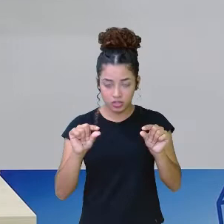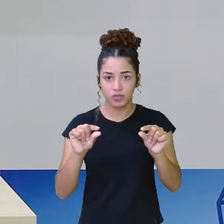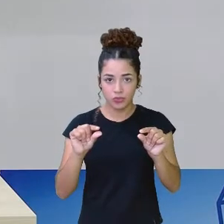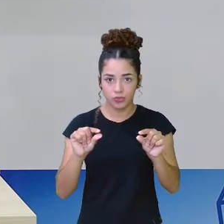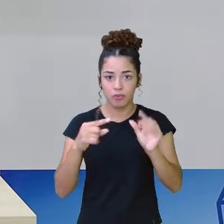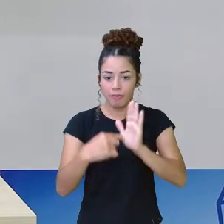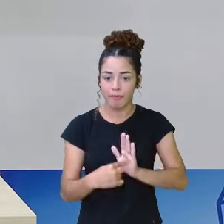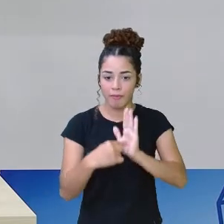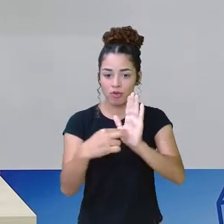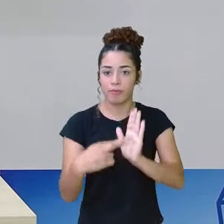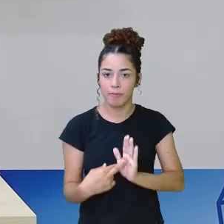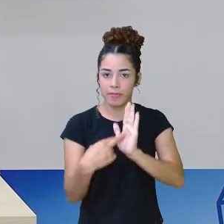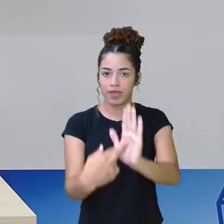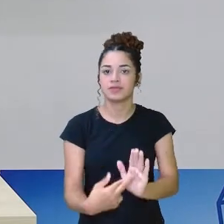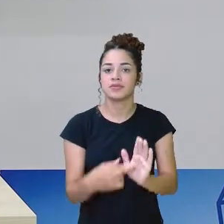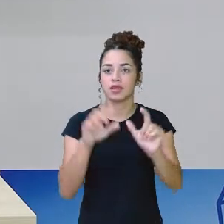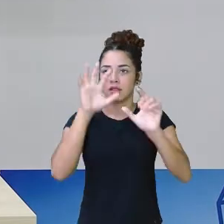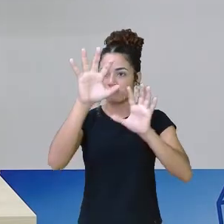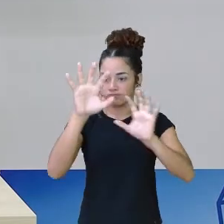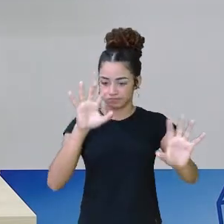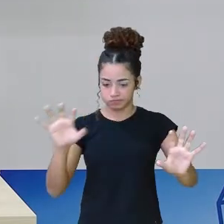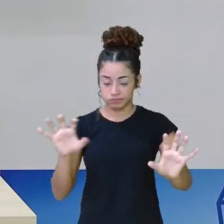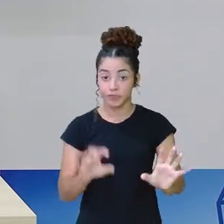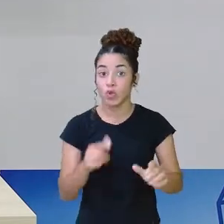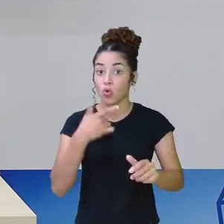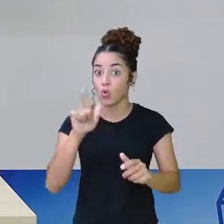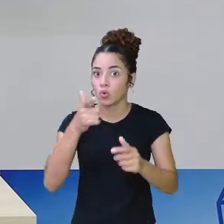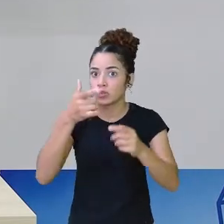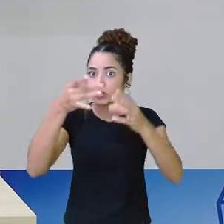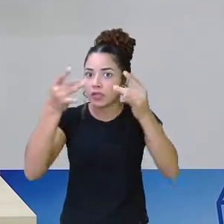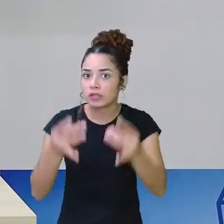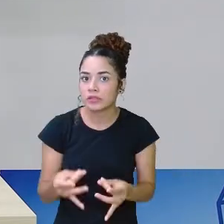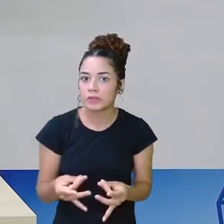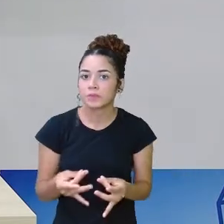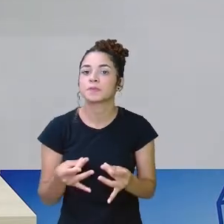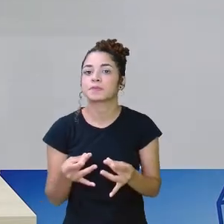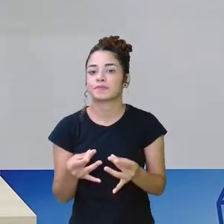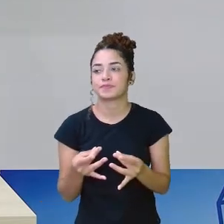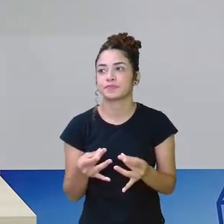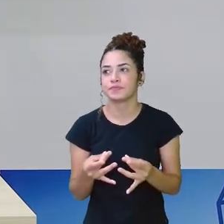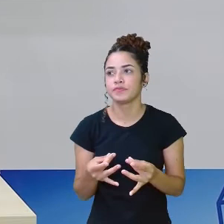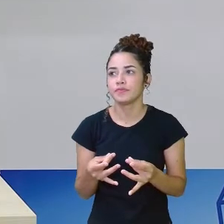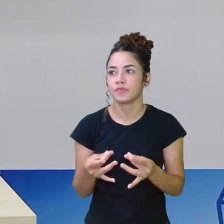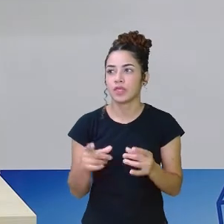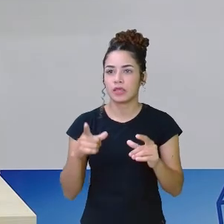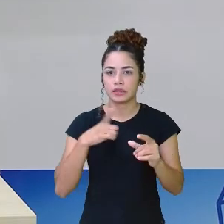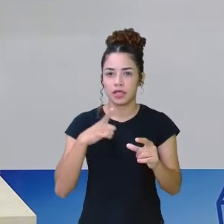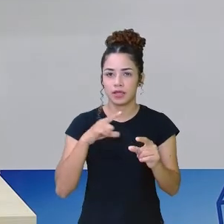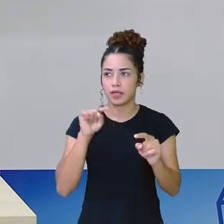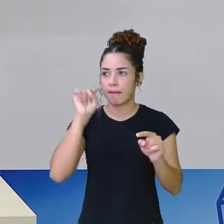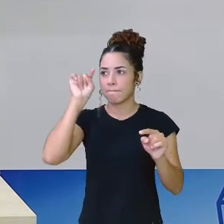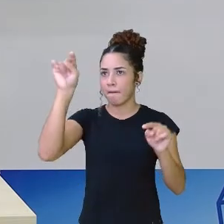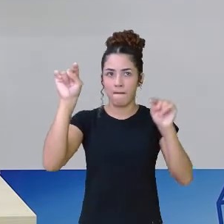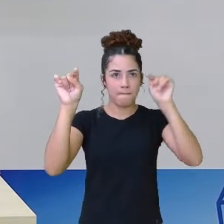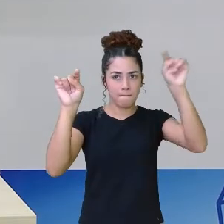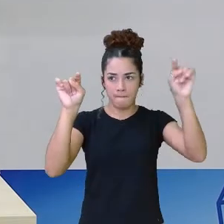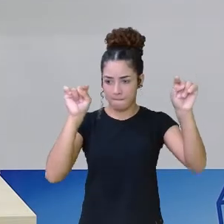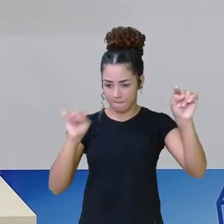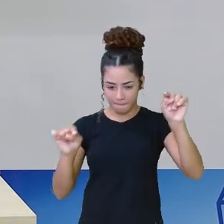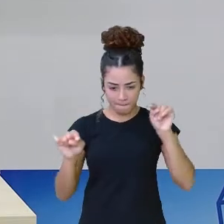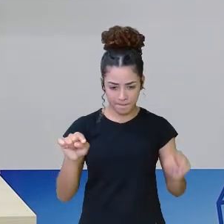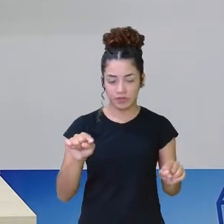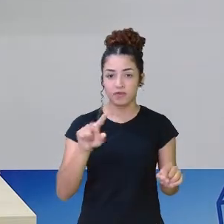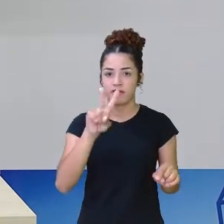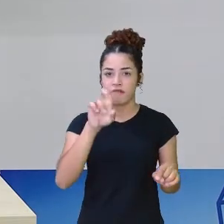um lado. Outro detalhe básico do meu polígono. Os meus vértices. O